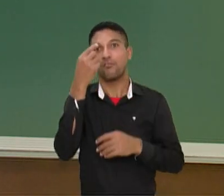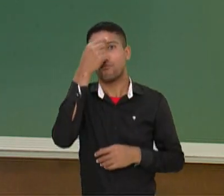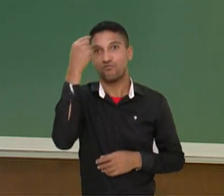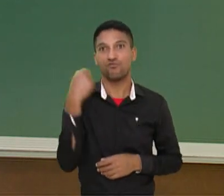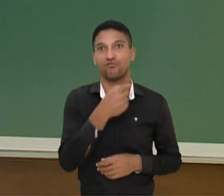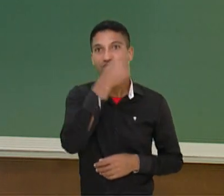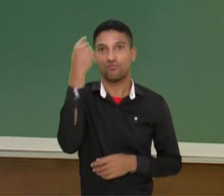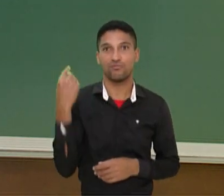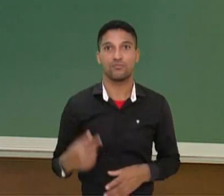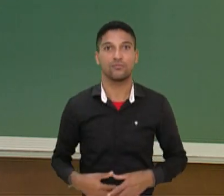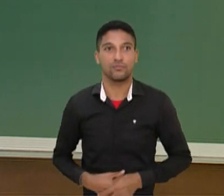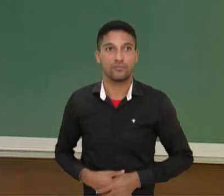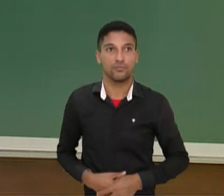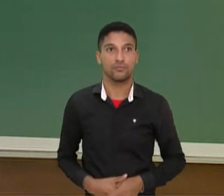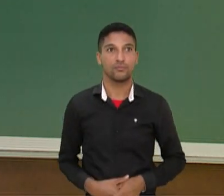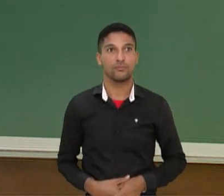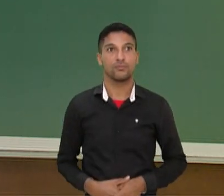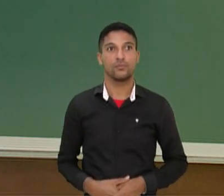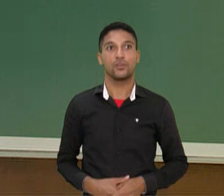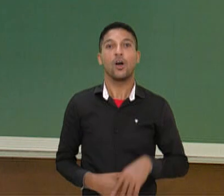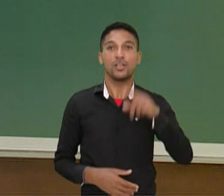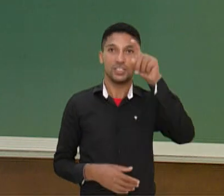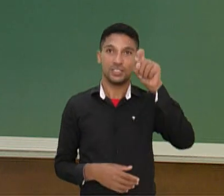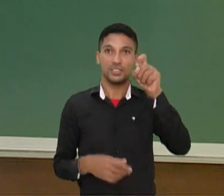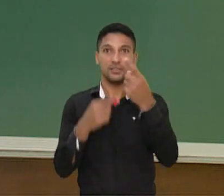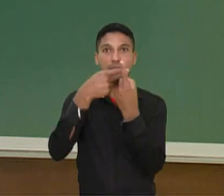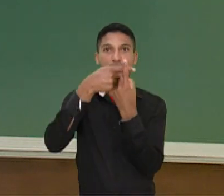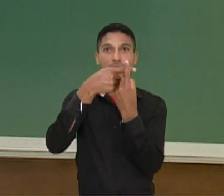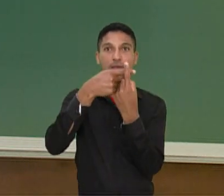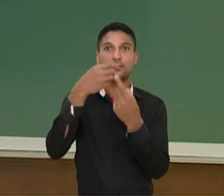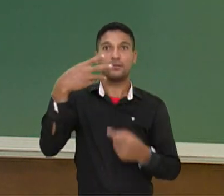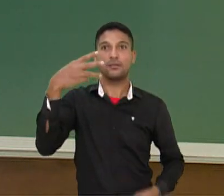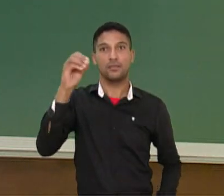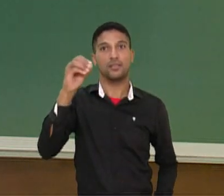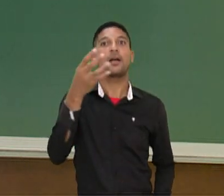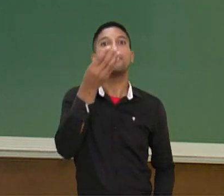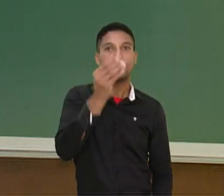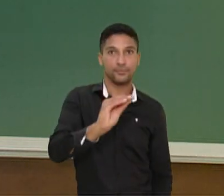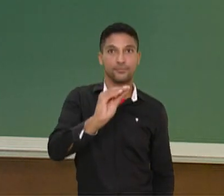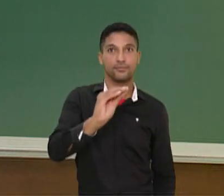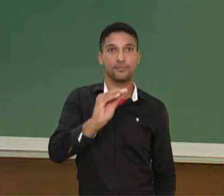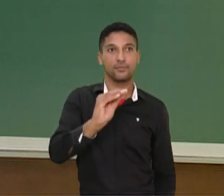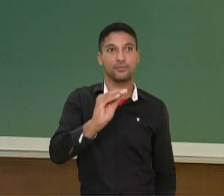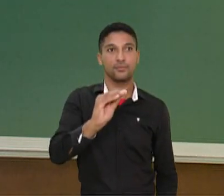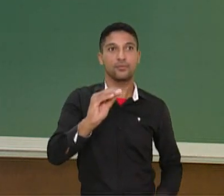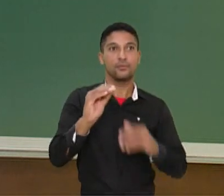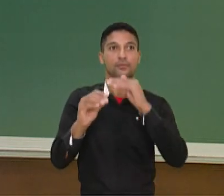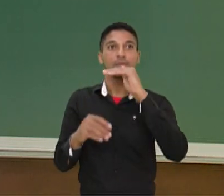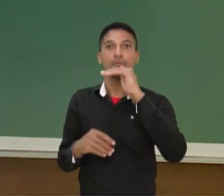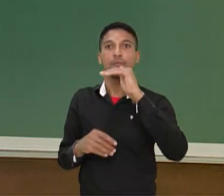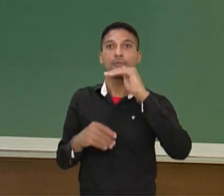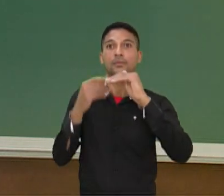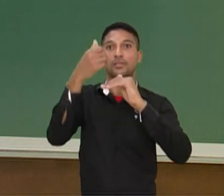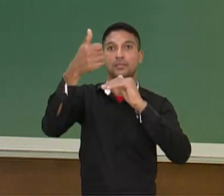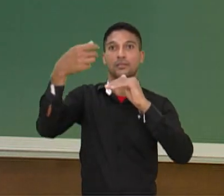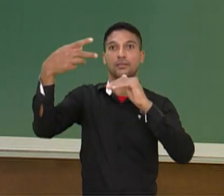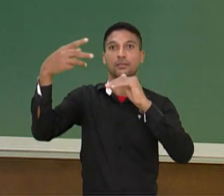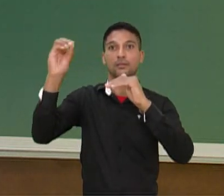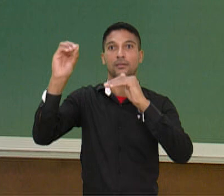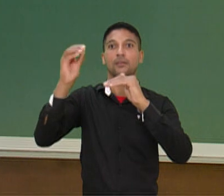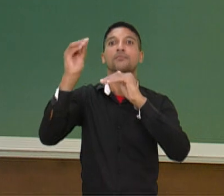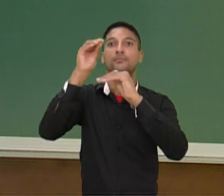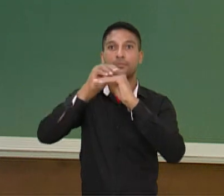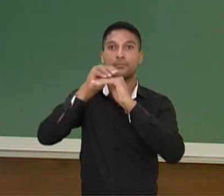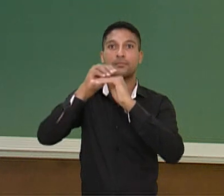bom? O outro era X mais 30, tá aqui, fechou. 130, tá aqui,